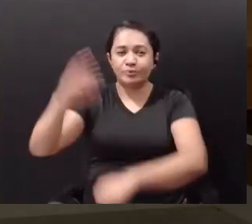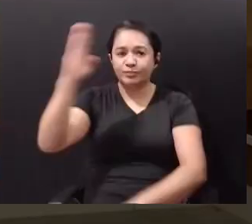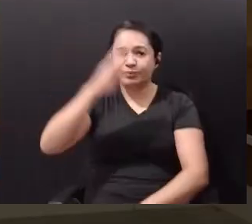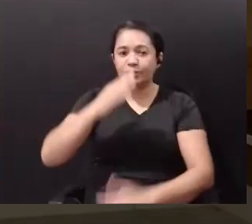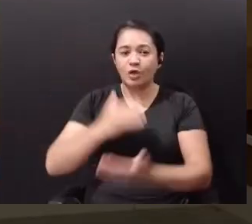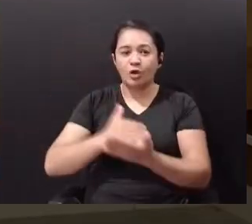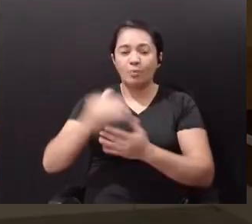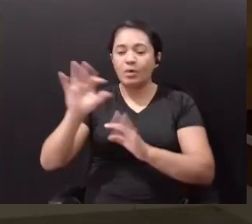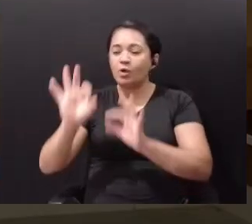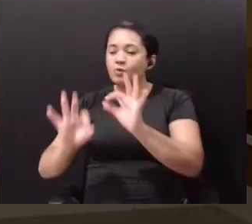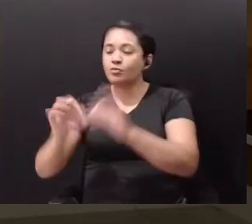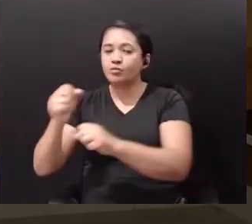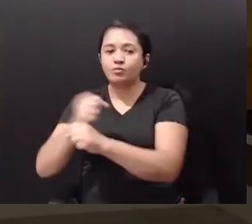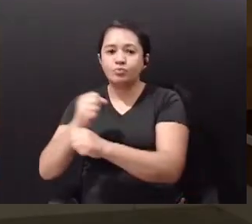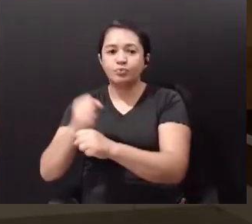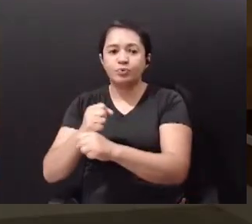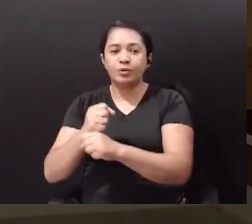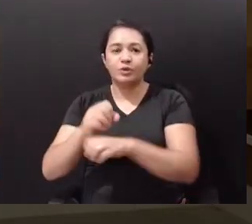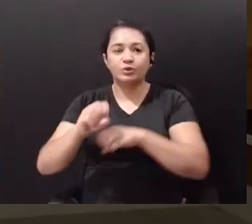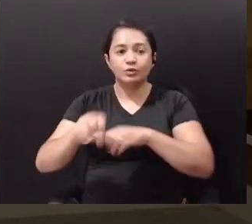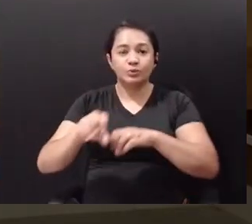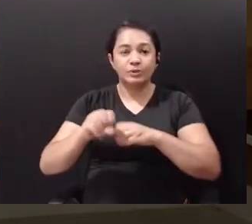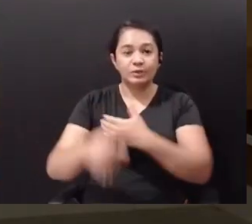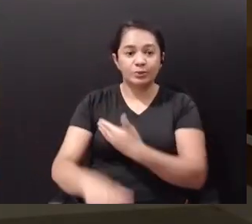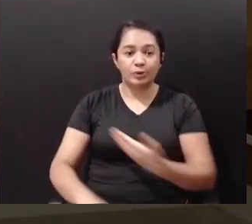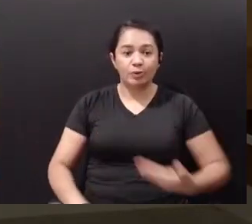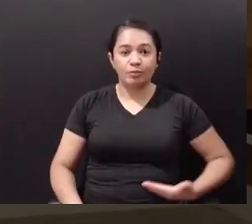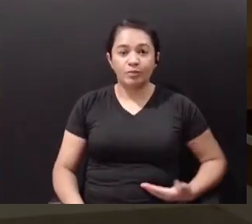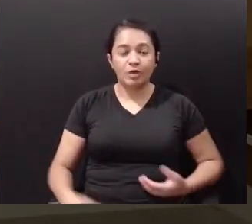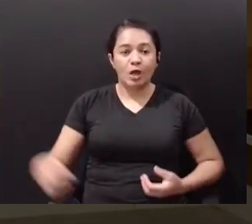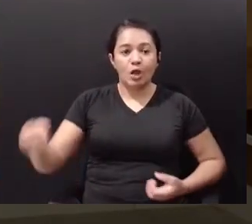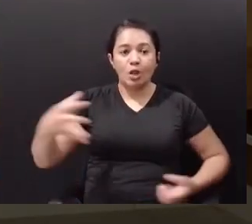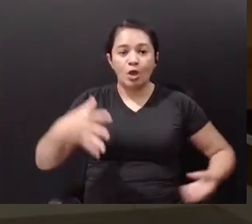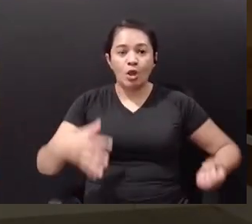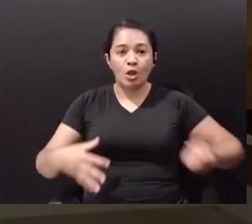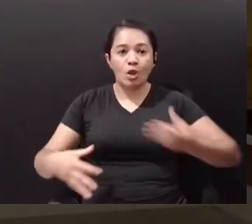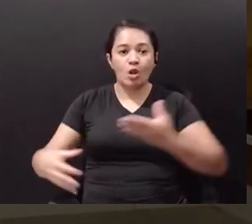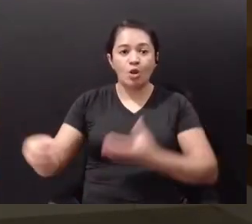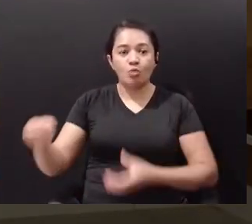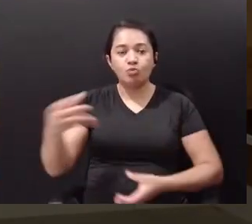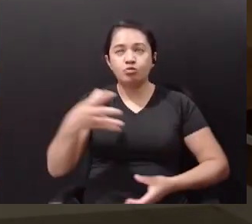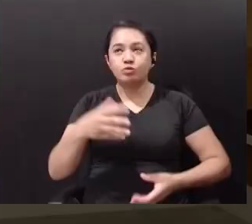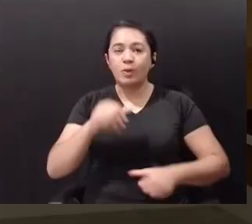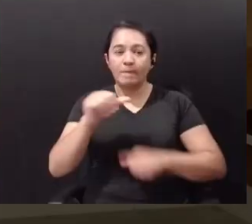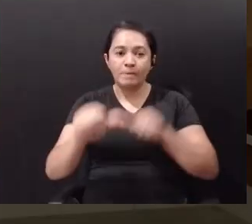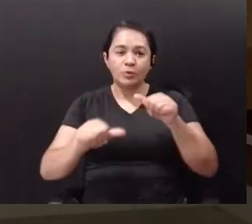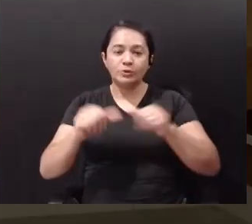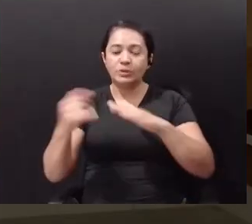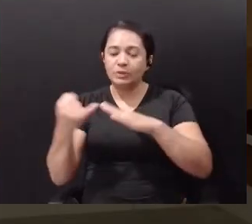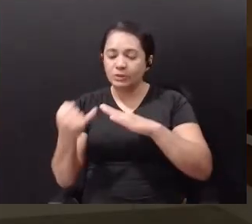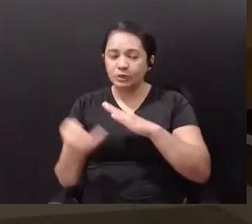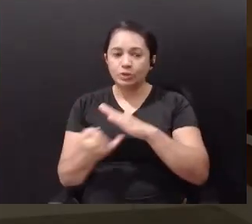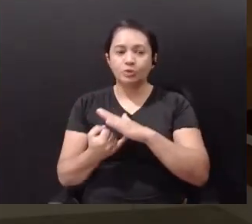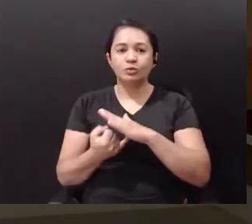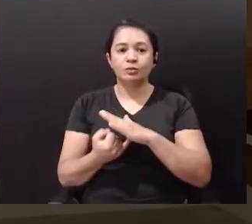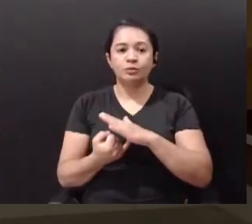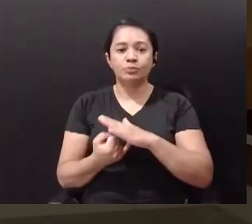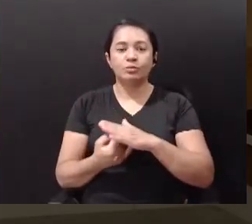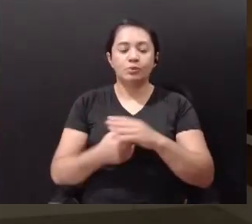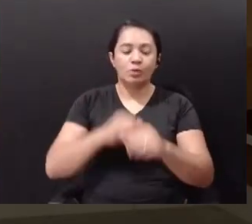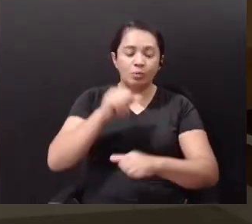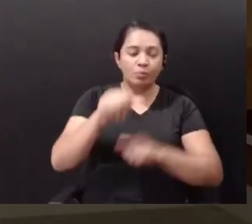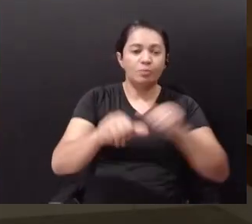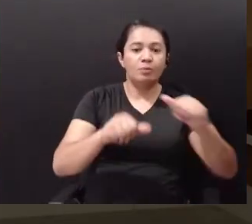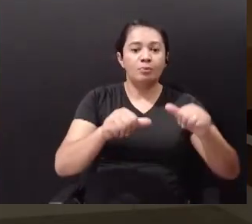instrução pública, renovando a instrução, renovando nas instituições, renovando nos métodos